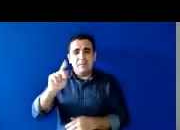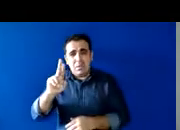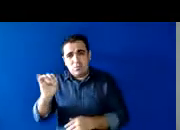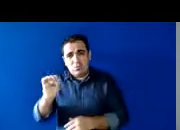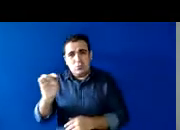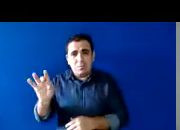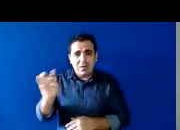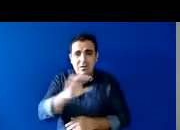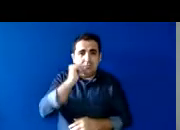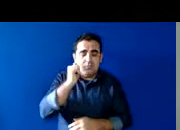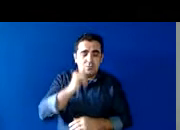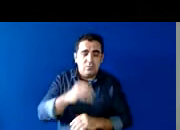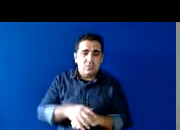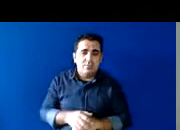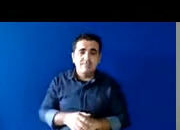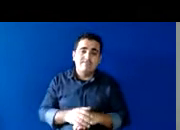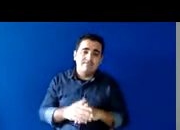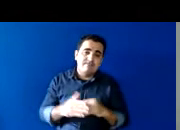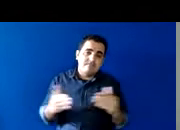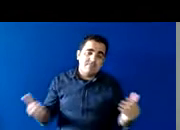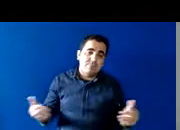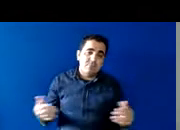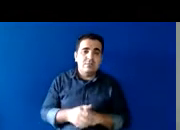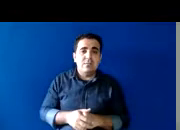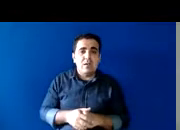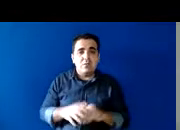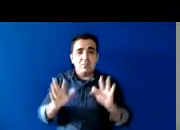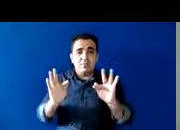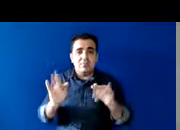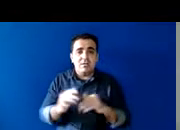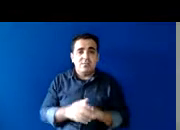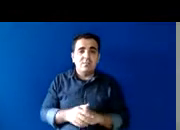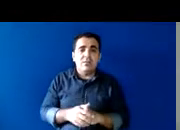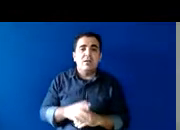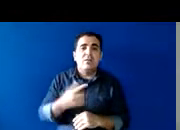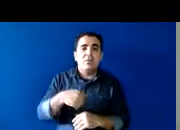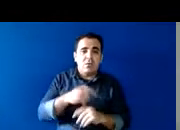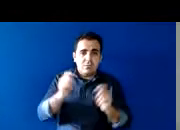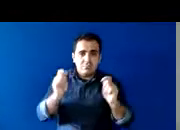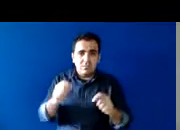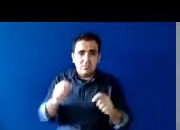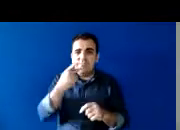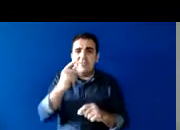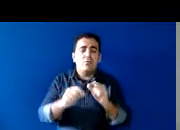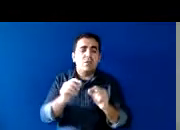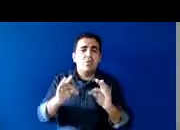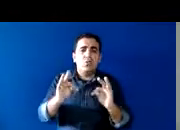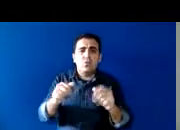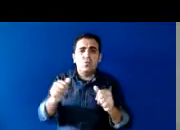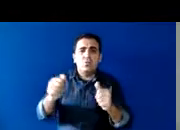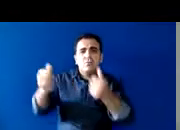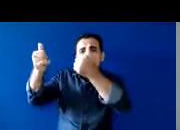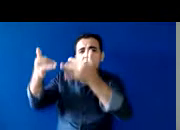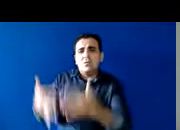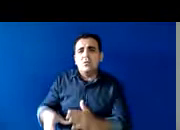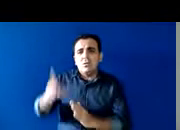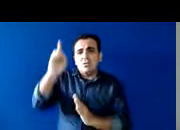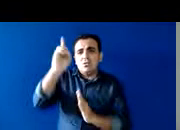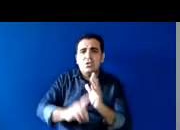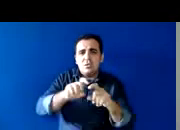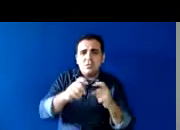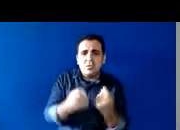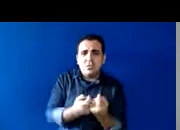família. Então, só para fechar, né, nós podemos dizer que isso tudo que foi falado sobre os direitos sexuais e